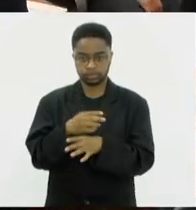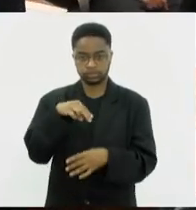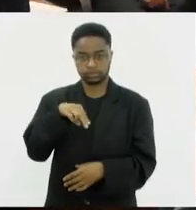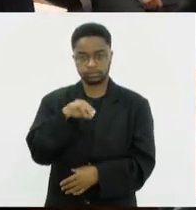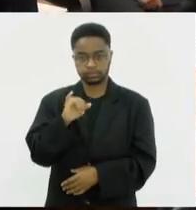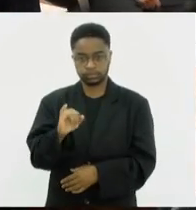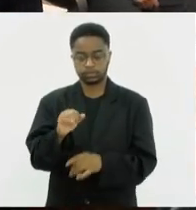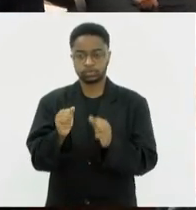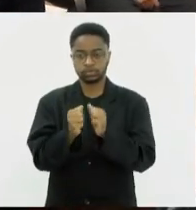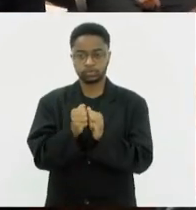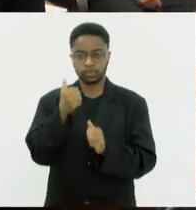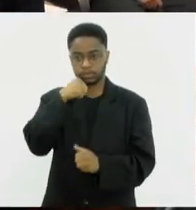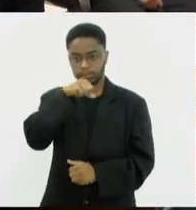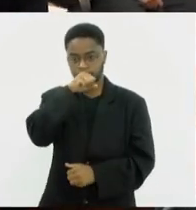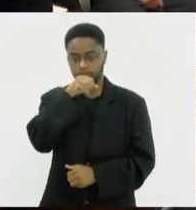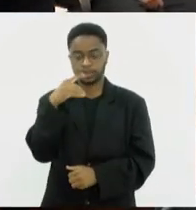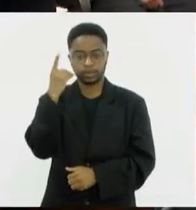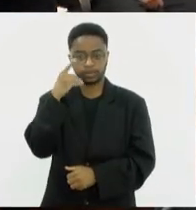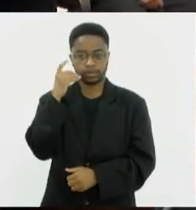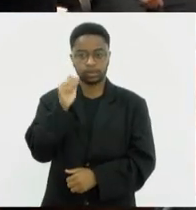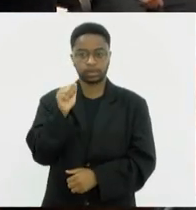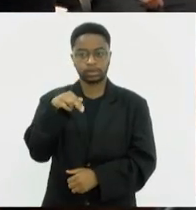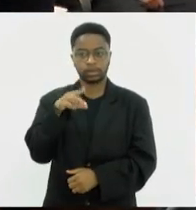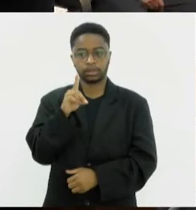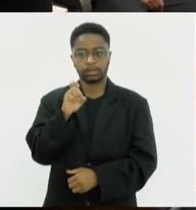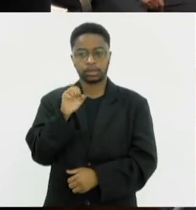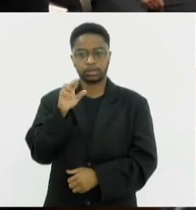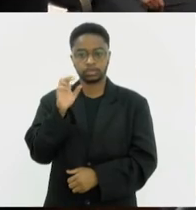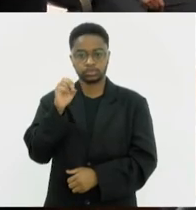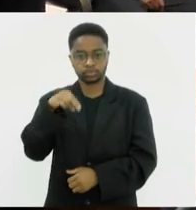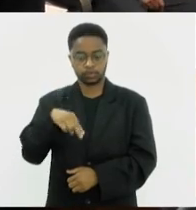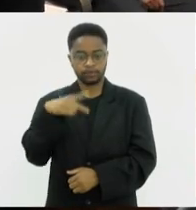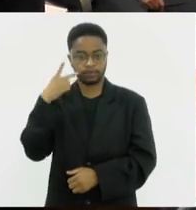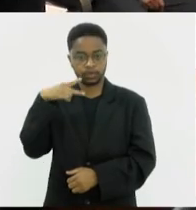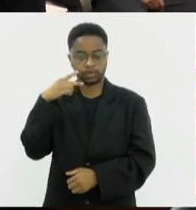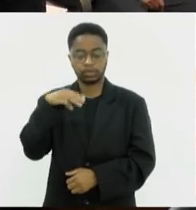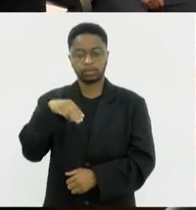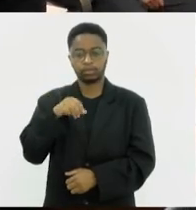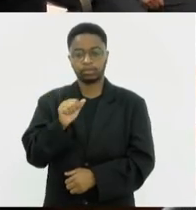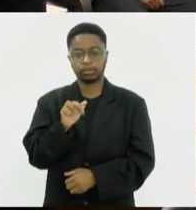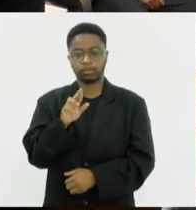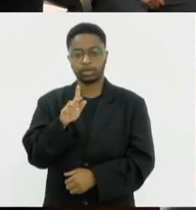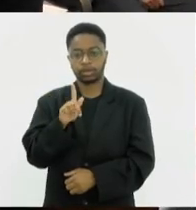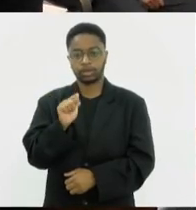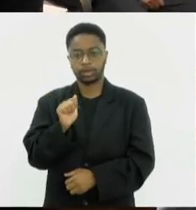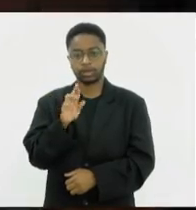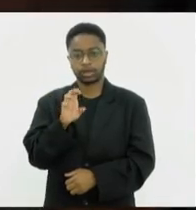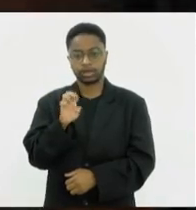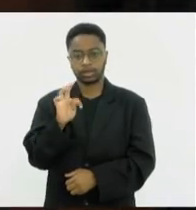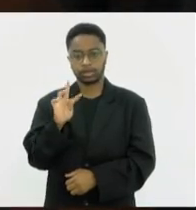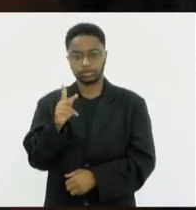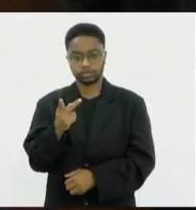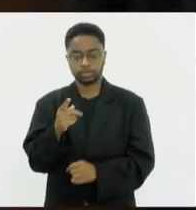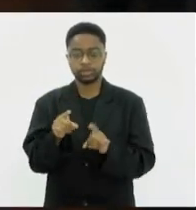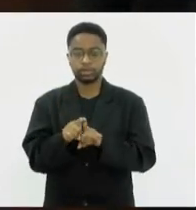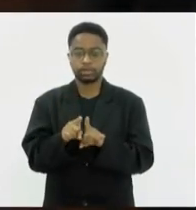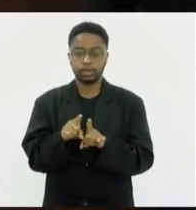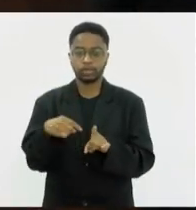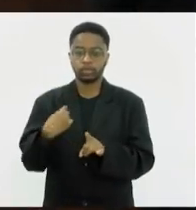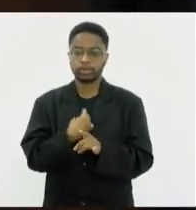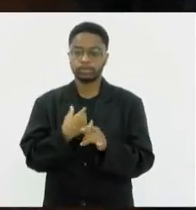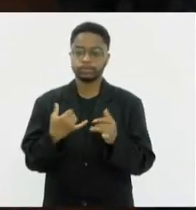com a mãe do deputado Anderson, vereadora Margarete Moraes. Então, a nossa